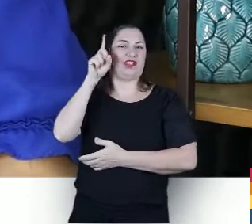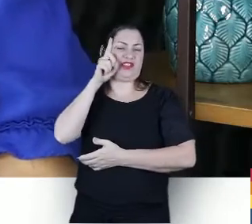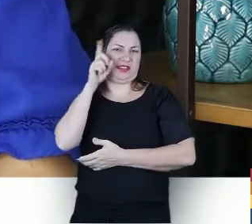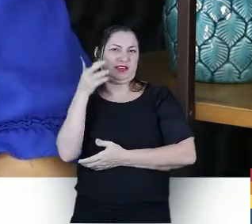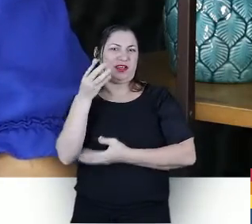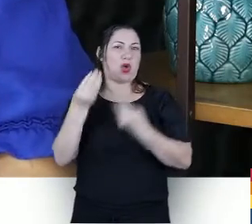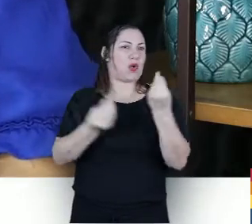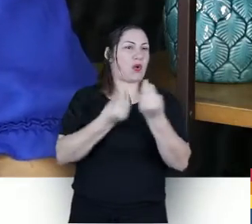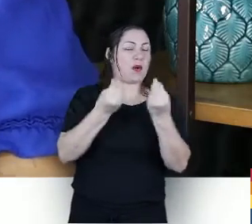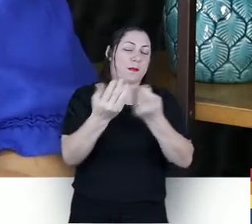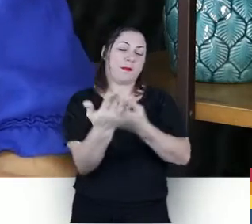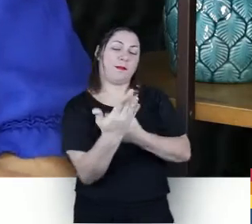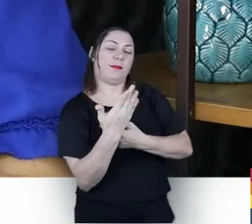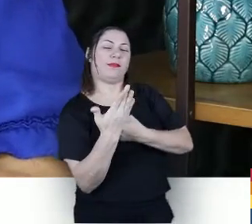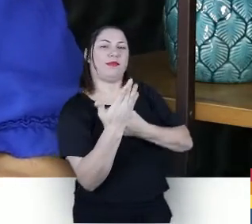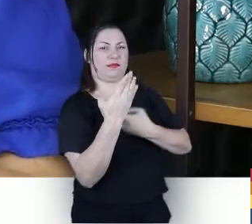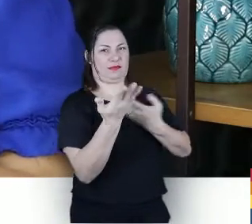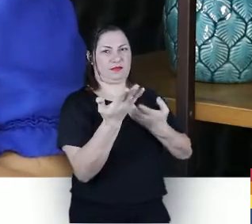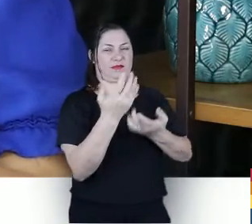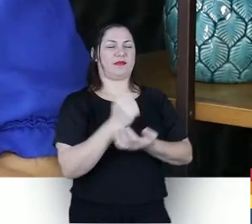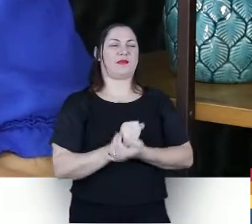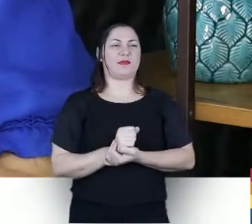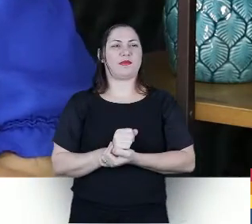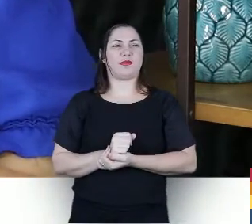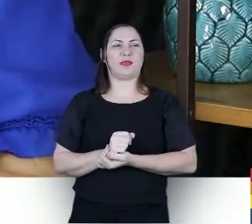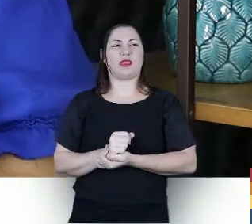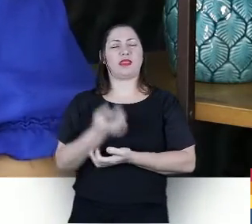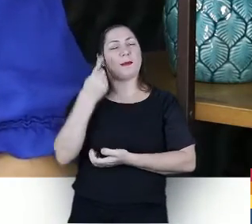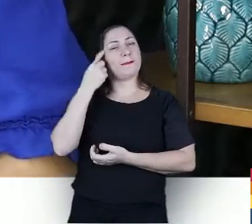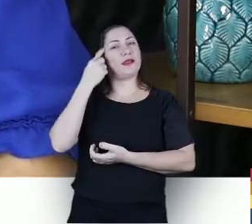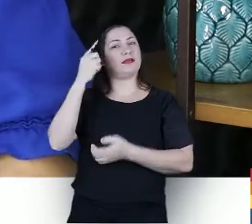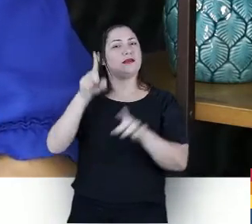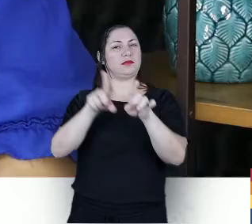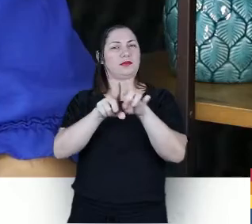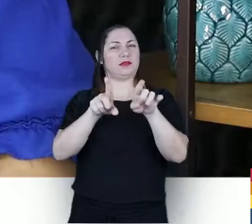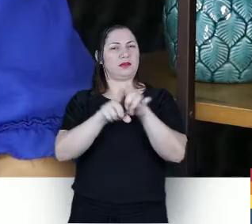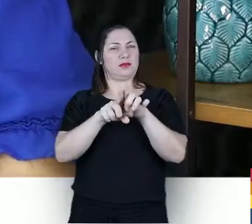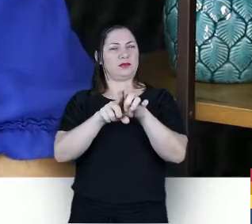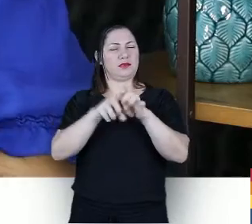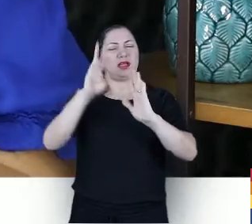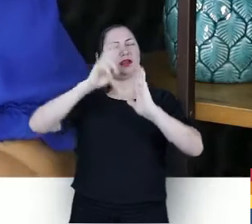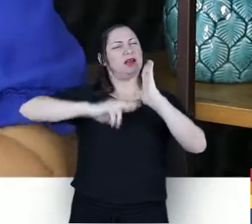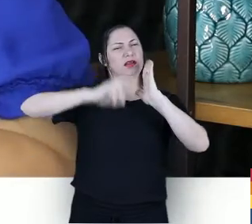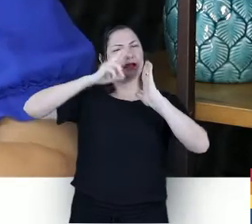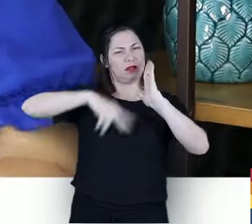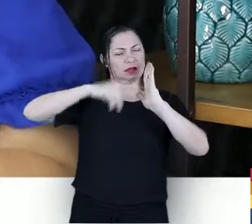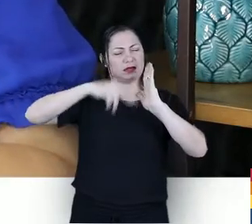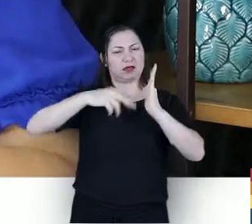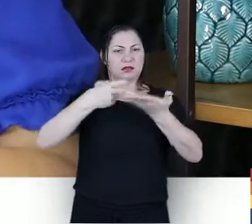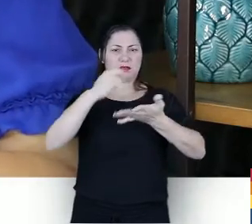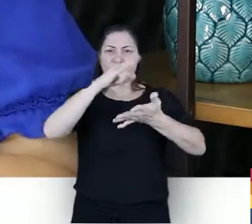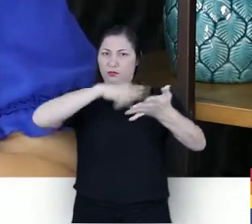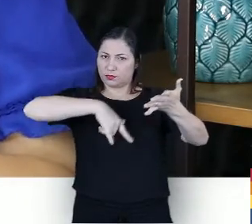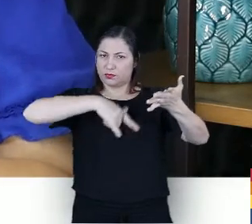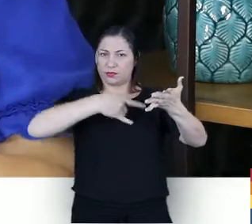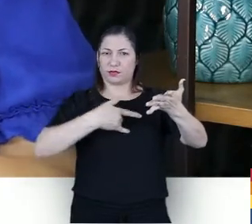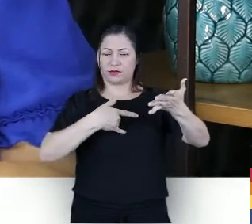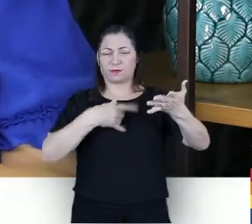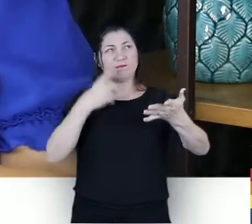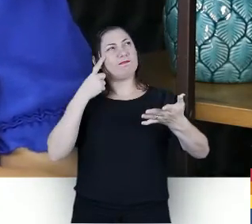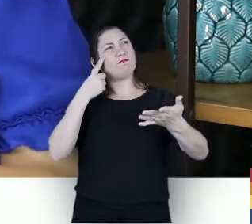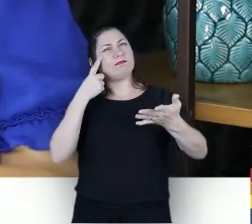vislumbramos isso para o estudante. Como é que eu vou usar a língua inglesa no meu dia a dia? Para que o inglês